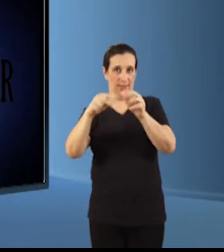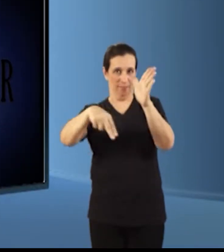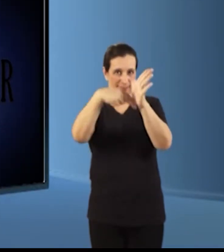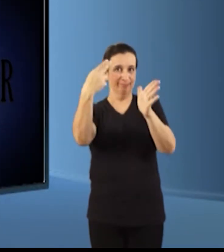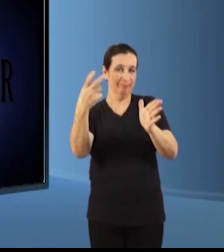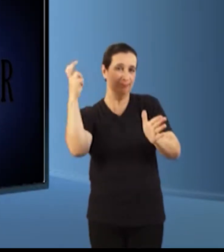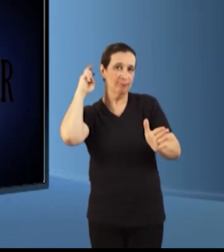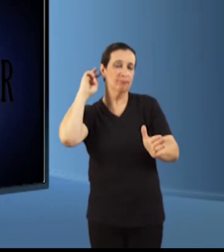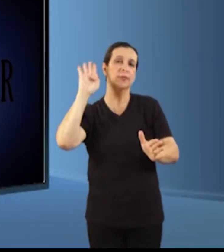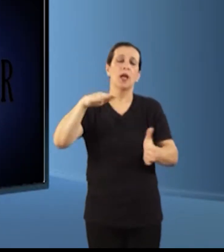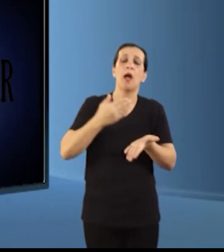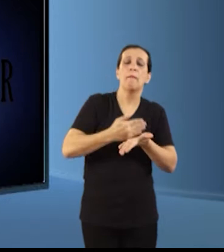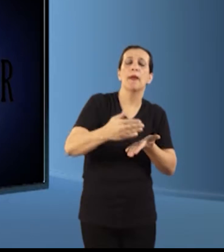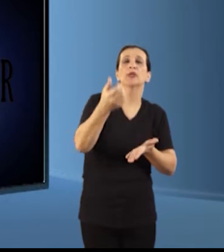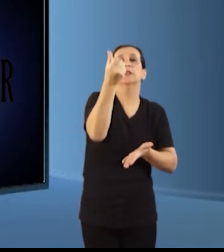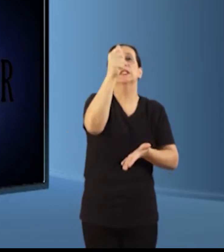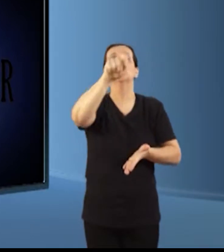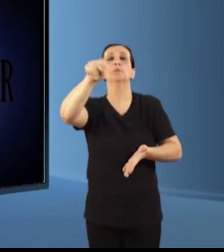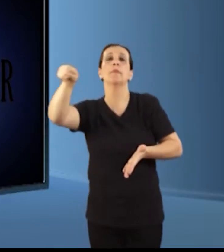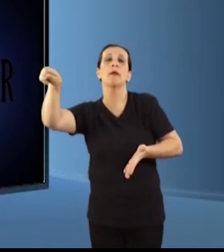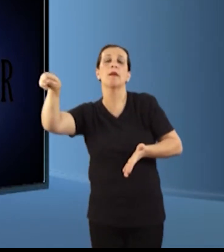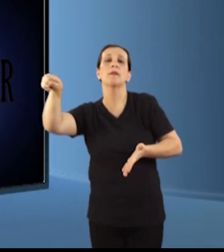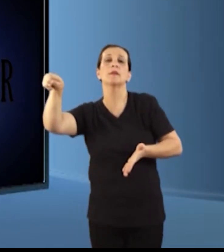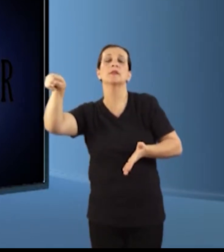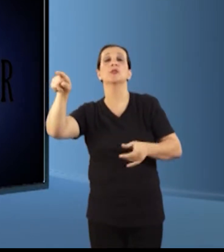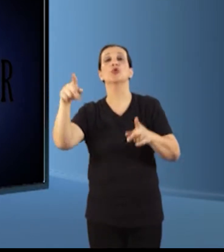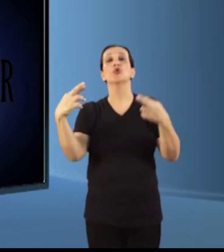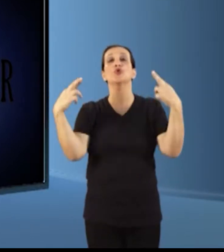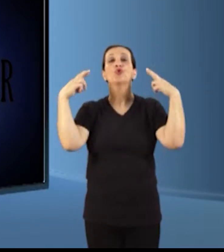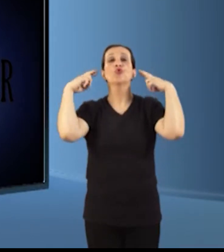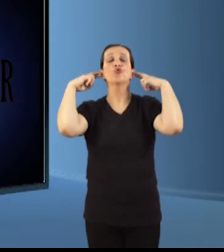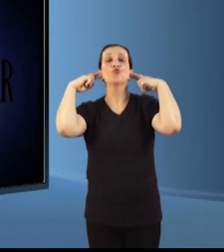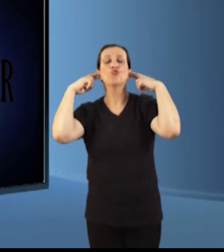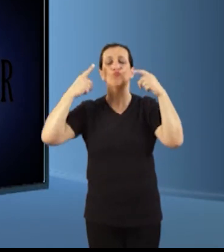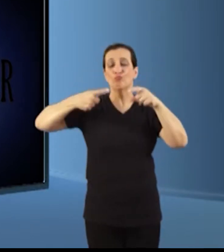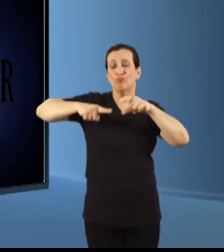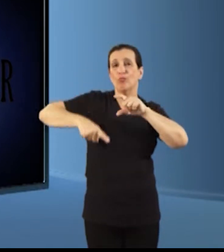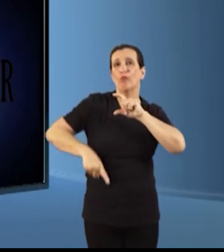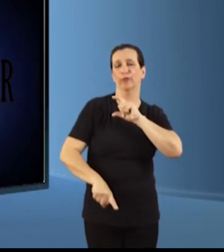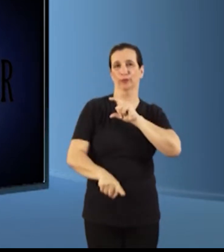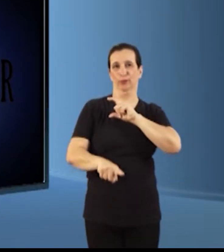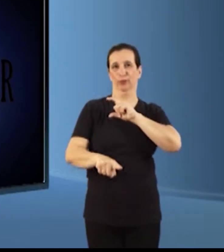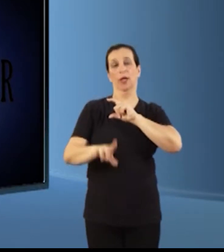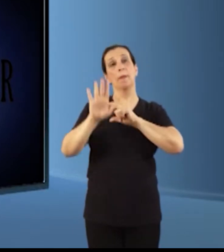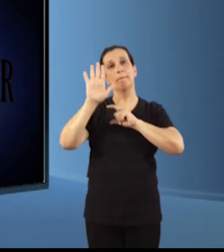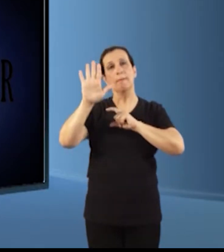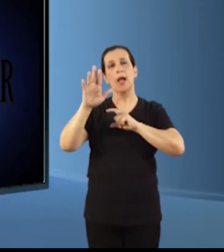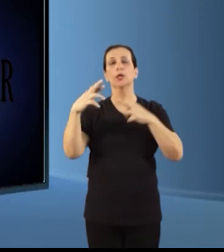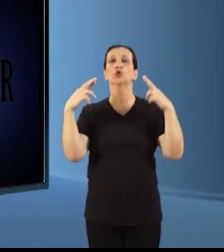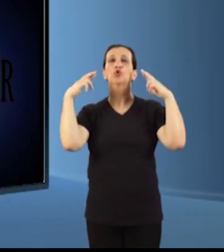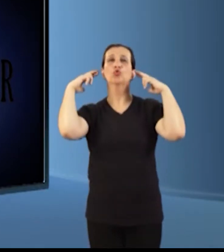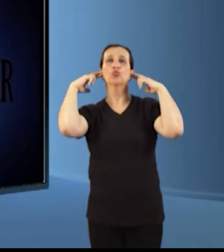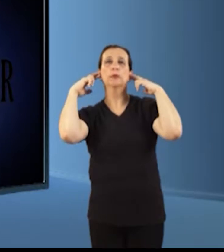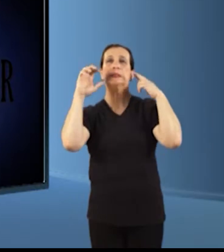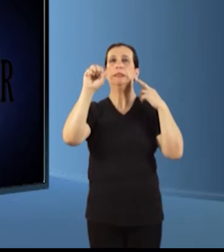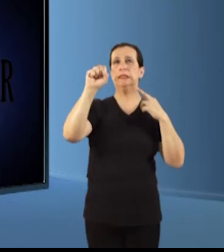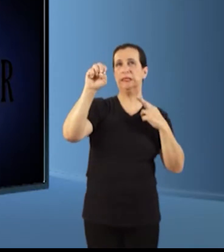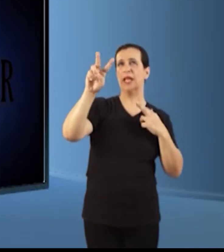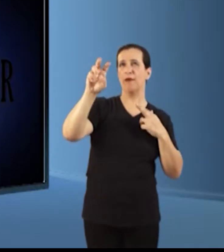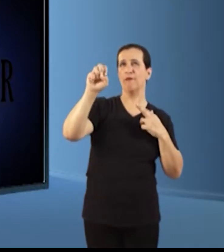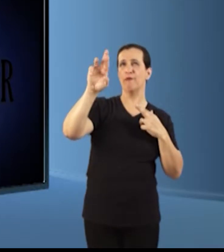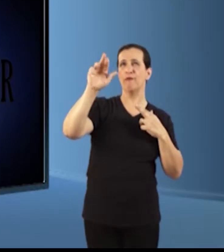realização do implante é a partir de 6 meses nos casos de surdez de grau profundo. Já na